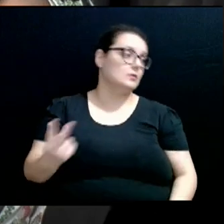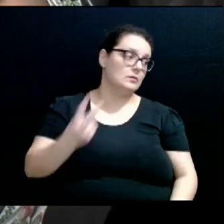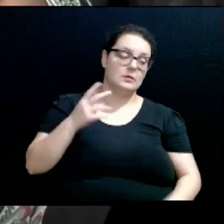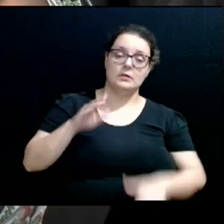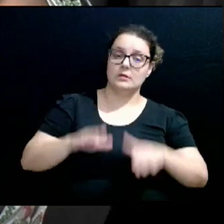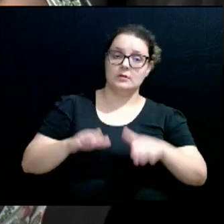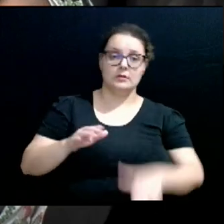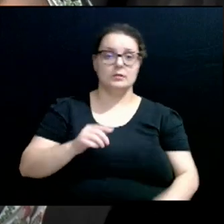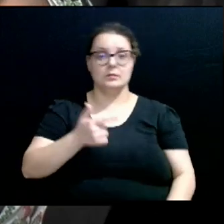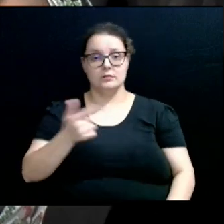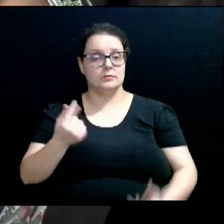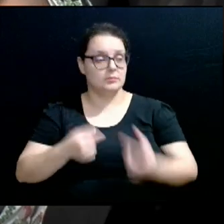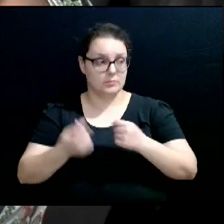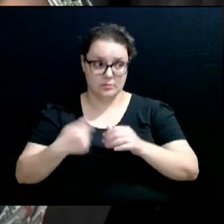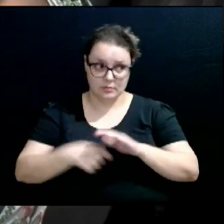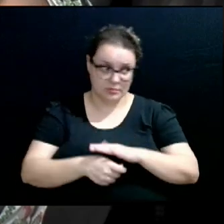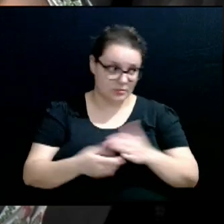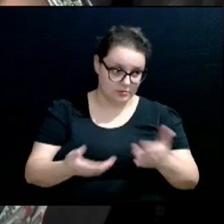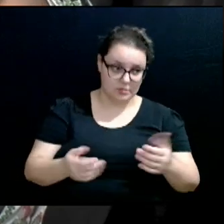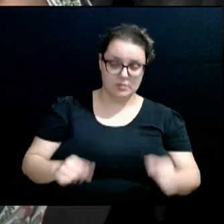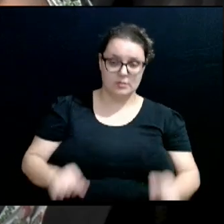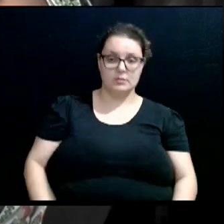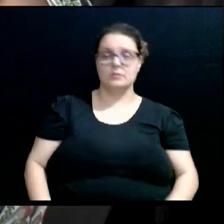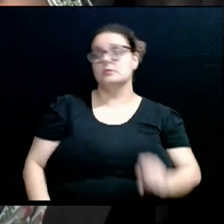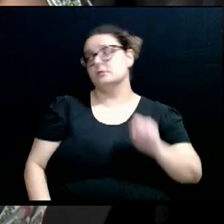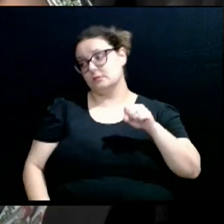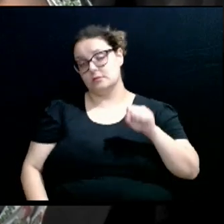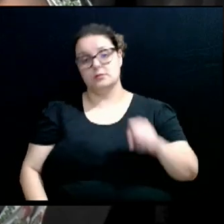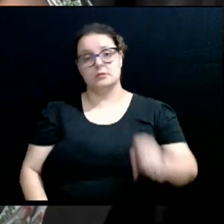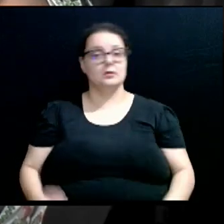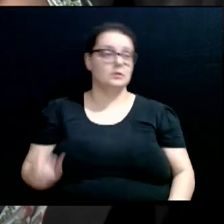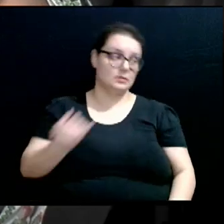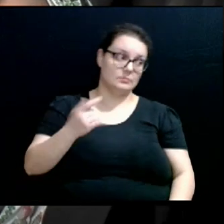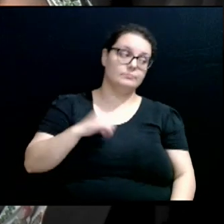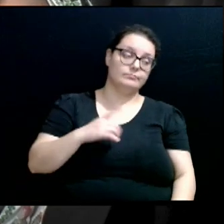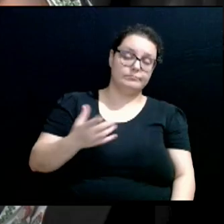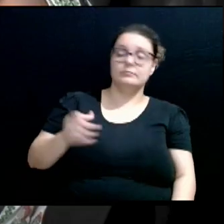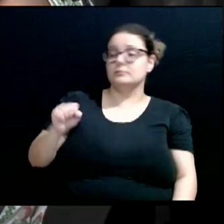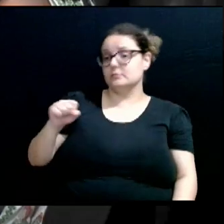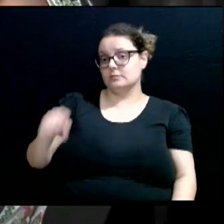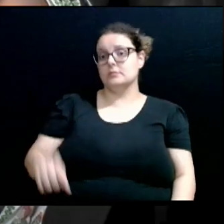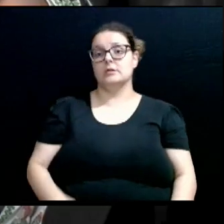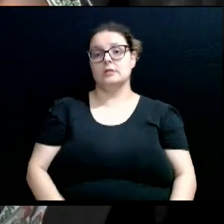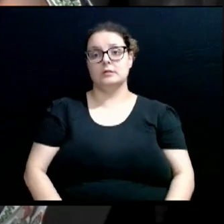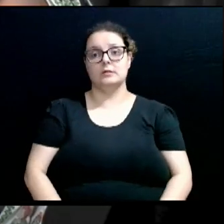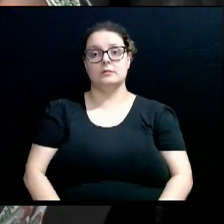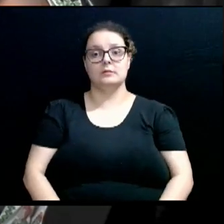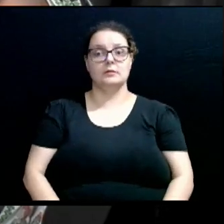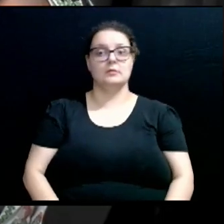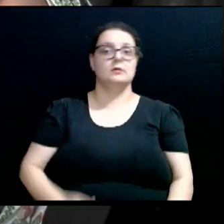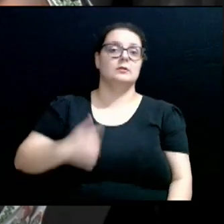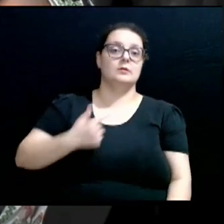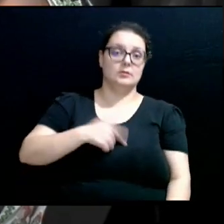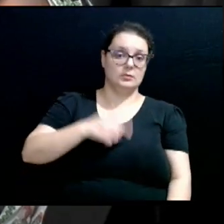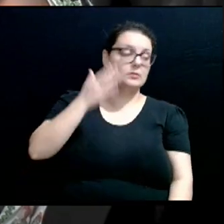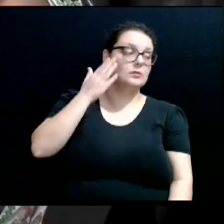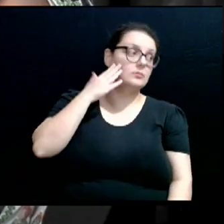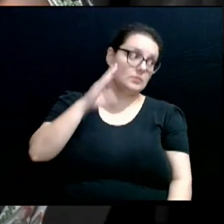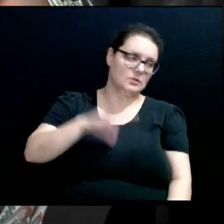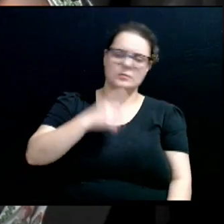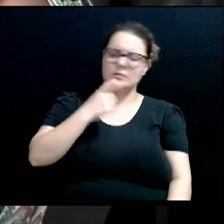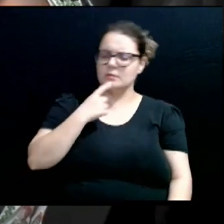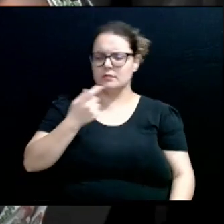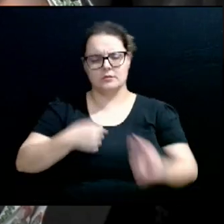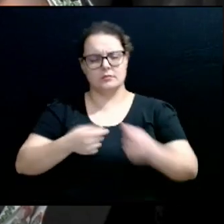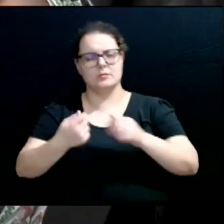investimento nela, né, a importância que isso tem. Sim. Né? E nós sabemos, Campinas investe muito, o município investe muito nessas